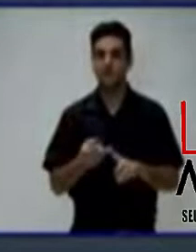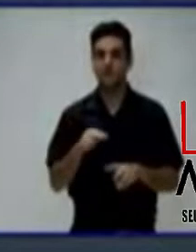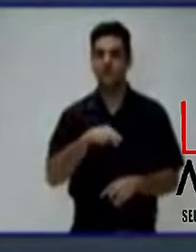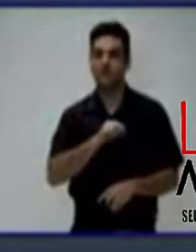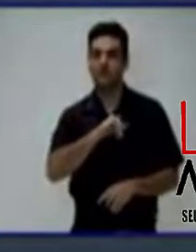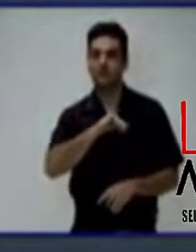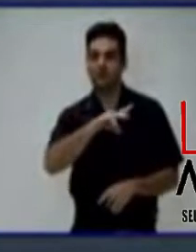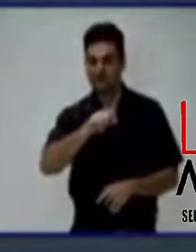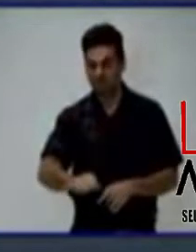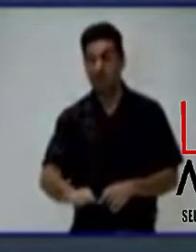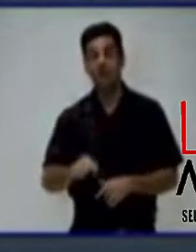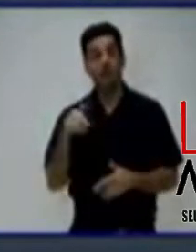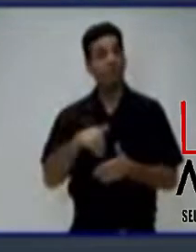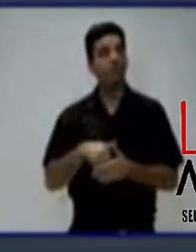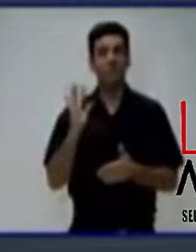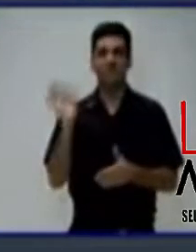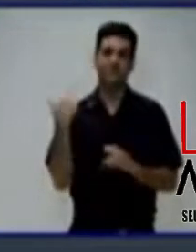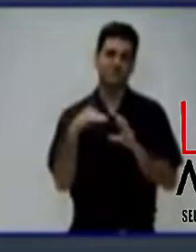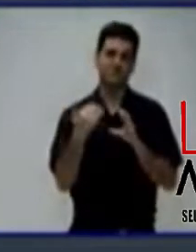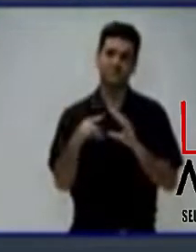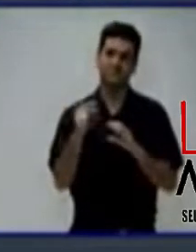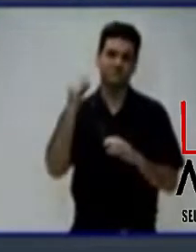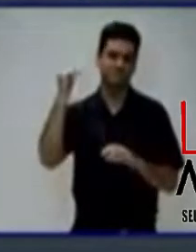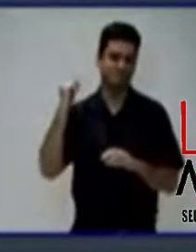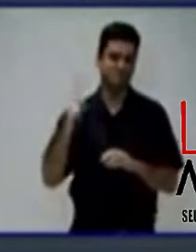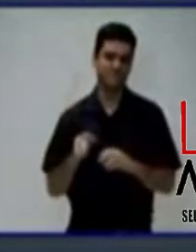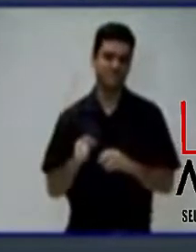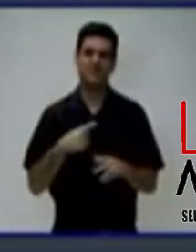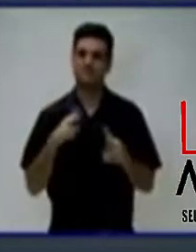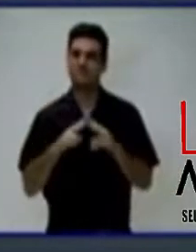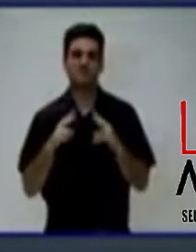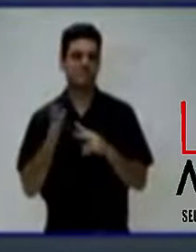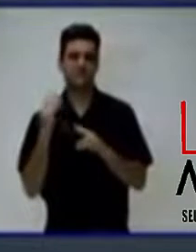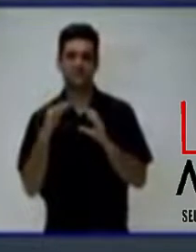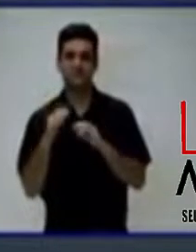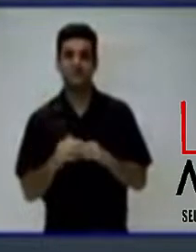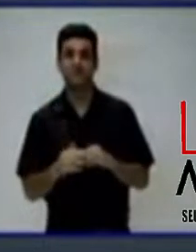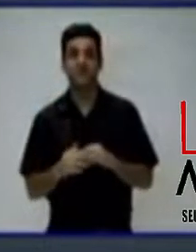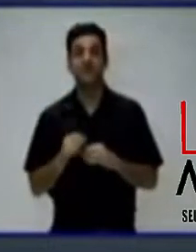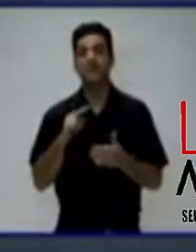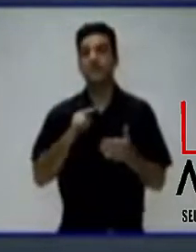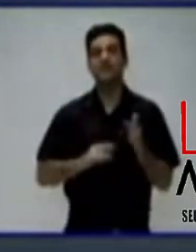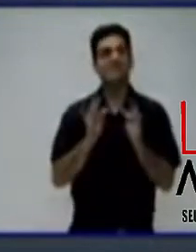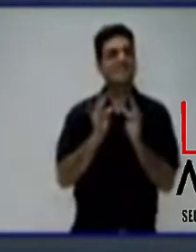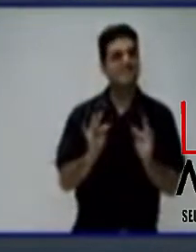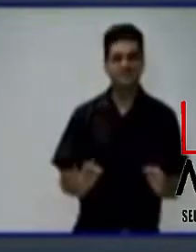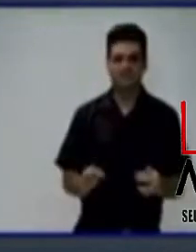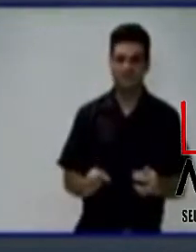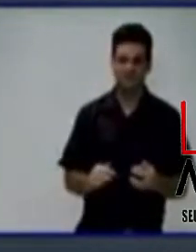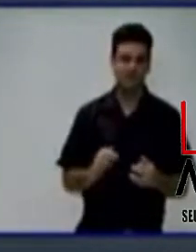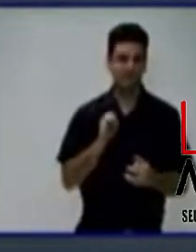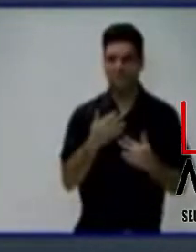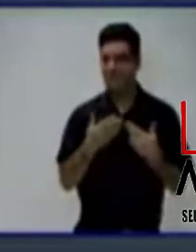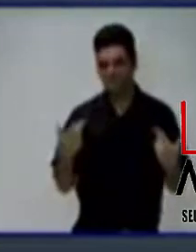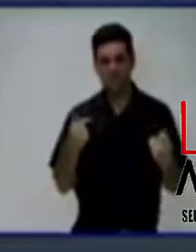o voto já fora distribuído, inclusive em sessão virtual, eu lerei trechos da ementa e ficarei à disposição